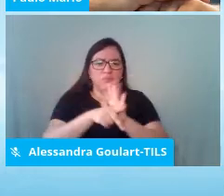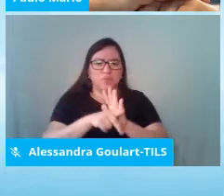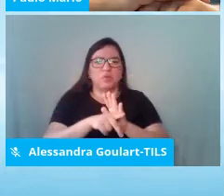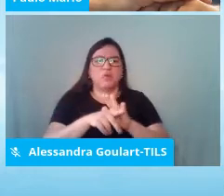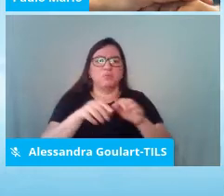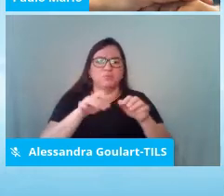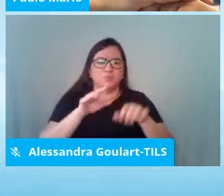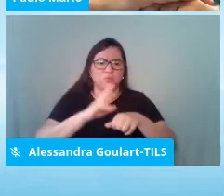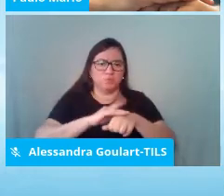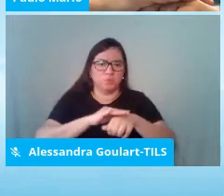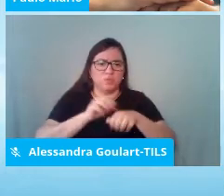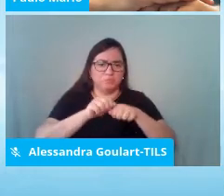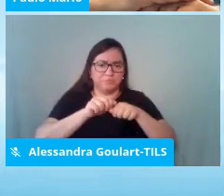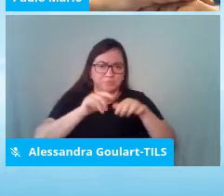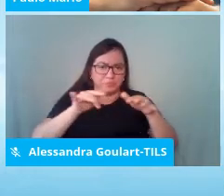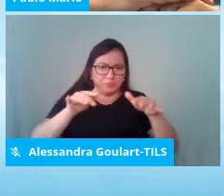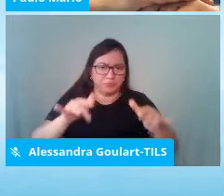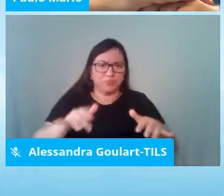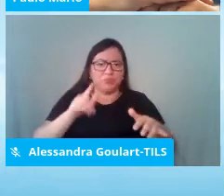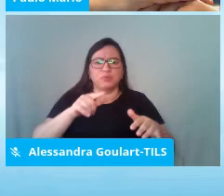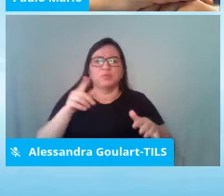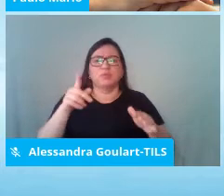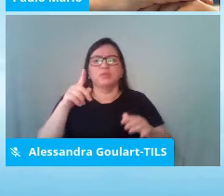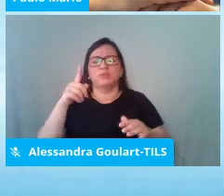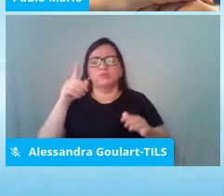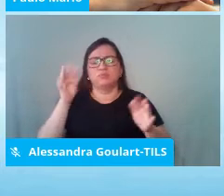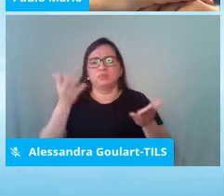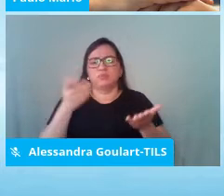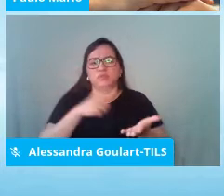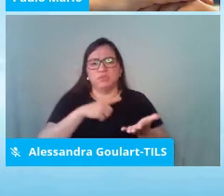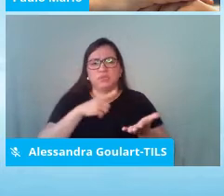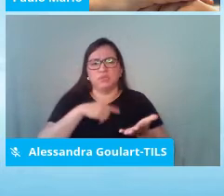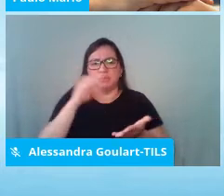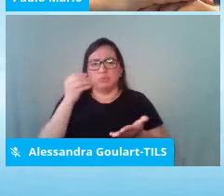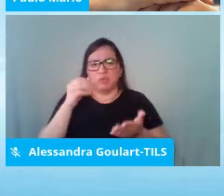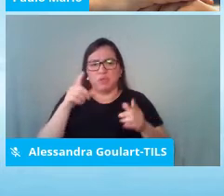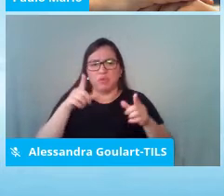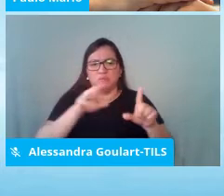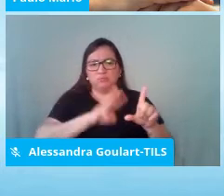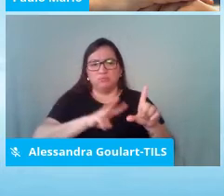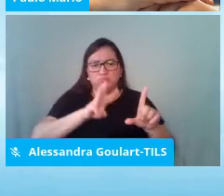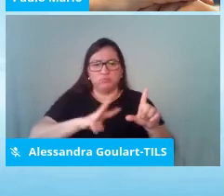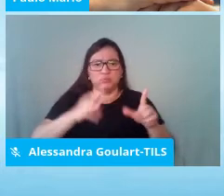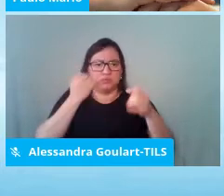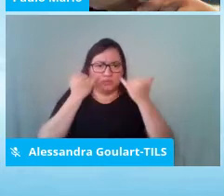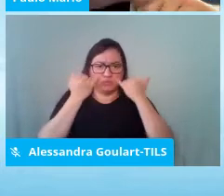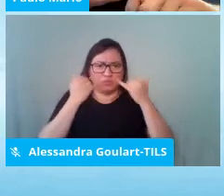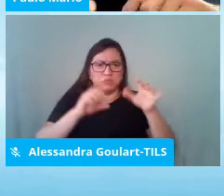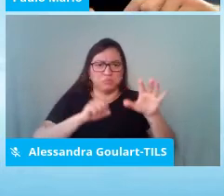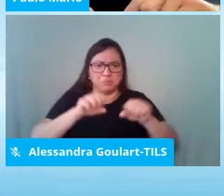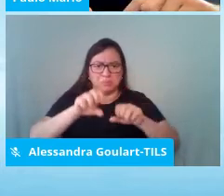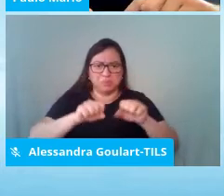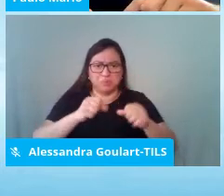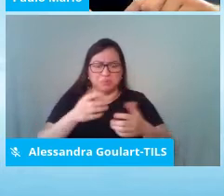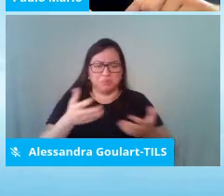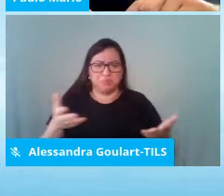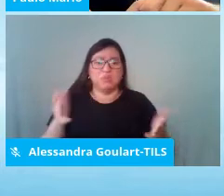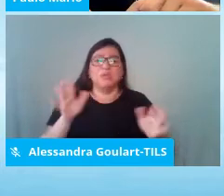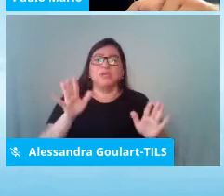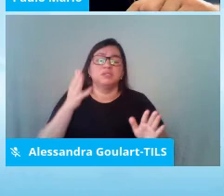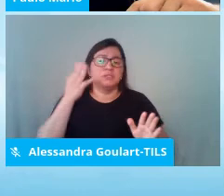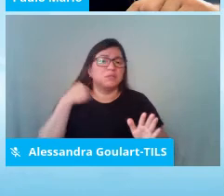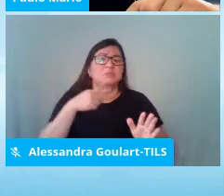nos links que a gente vai disponibilizar no final da apresentação, tá? E mostram que a gente tem muito trabalho pela frente, que é